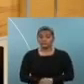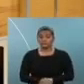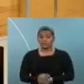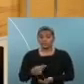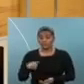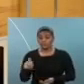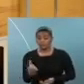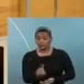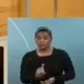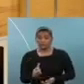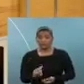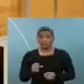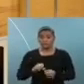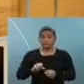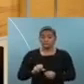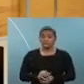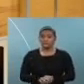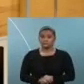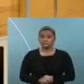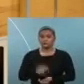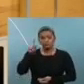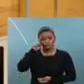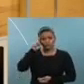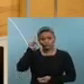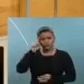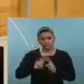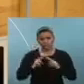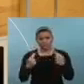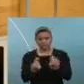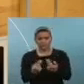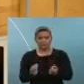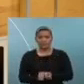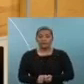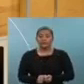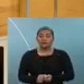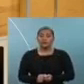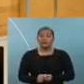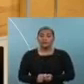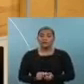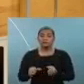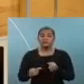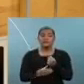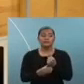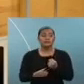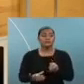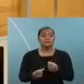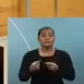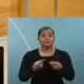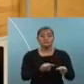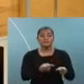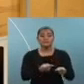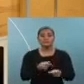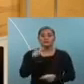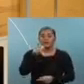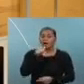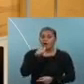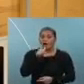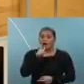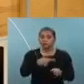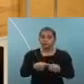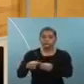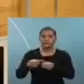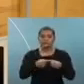vamos fazer aqui, todos os dias nessas sessões aqui, a defesa em favor da água aos municípios do